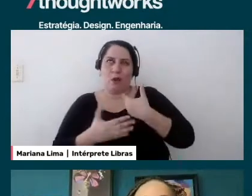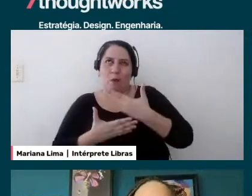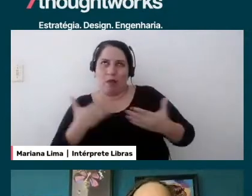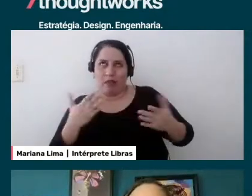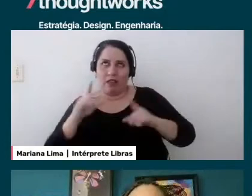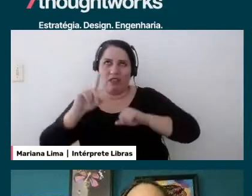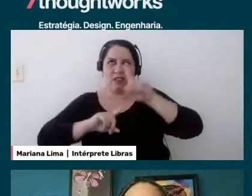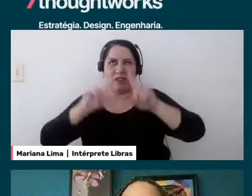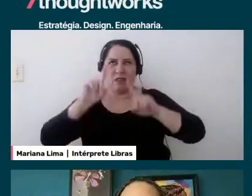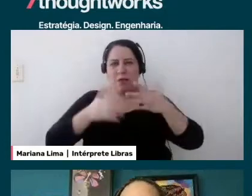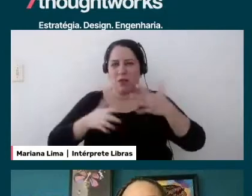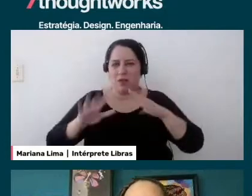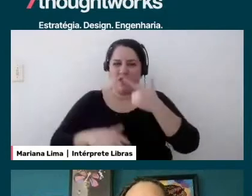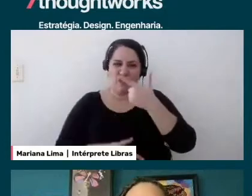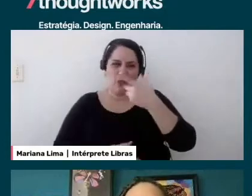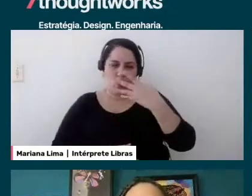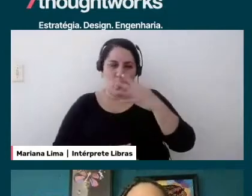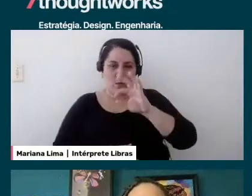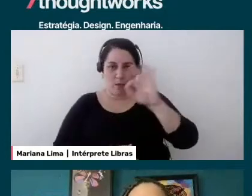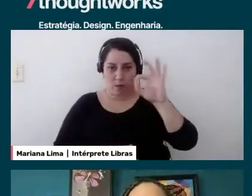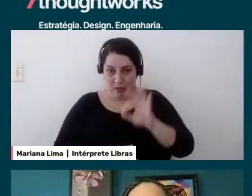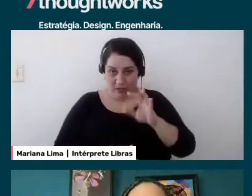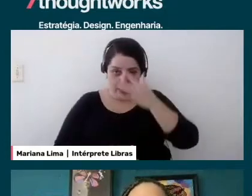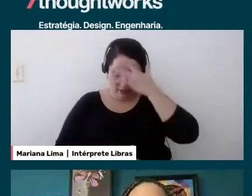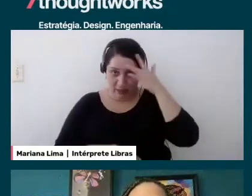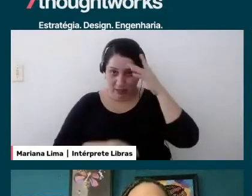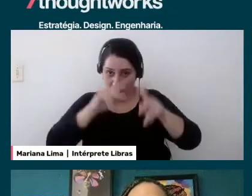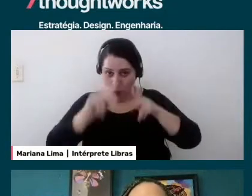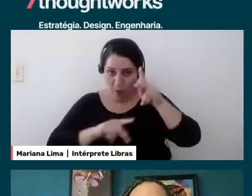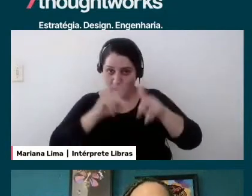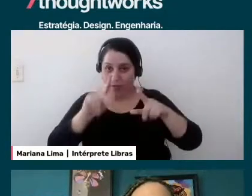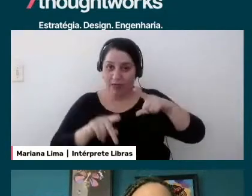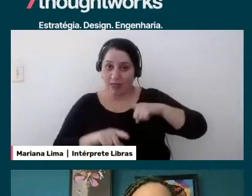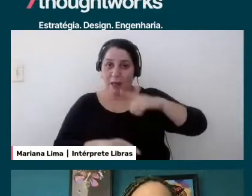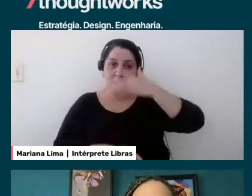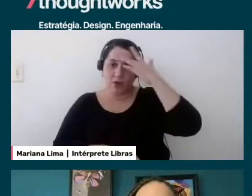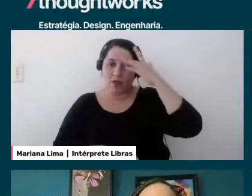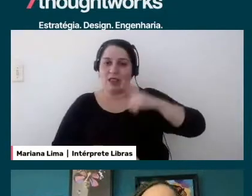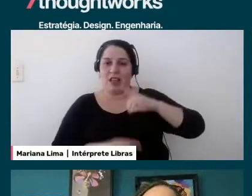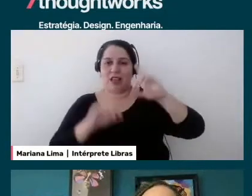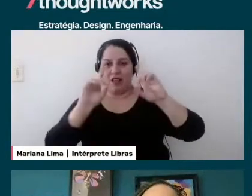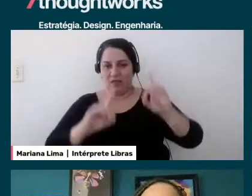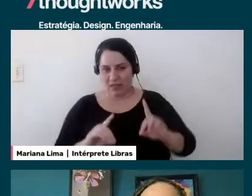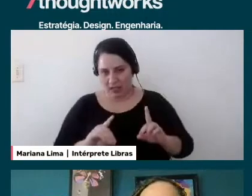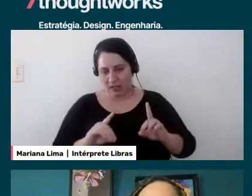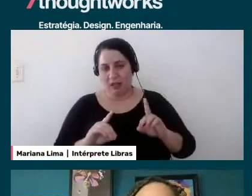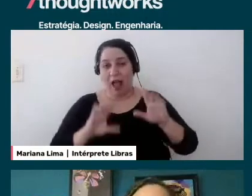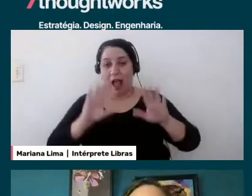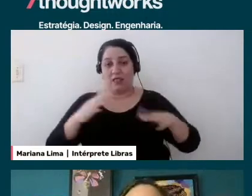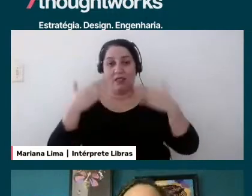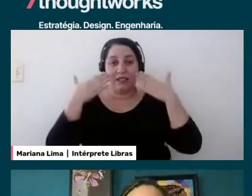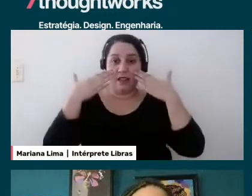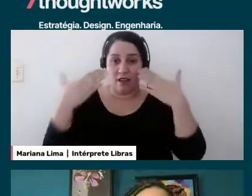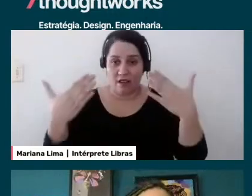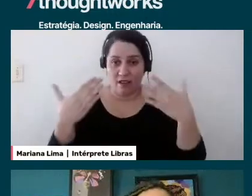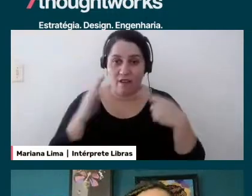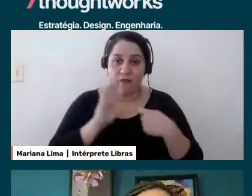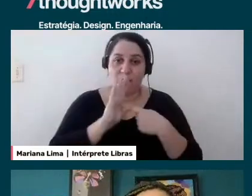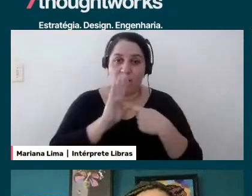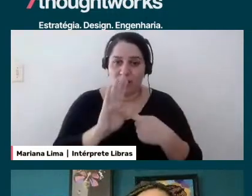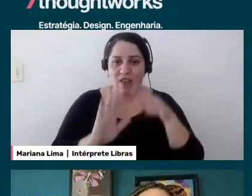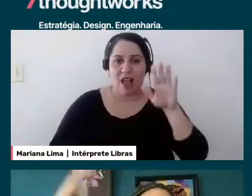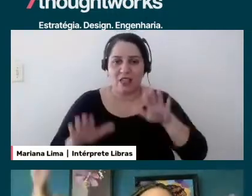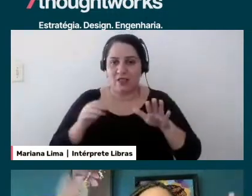de 24% da nossa população tem algum tipo de deficiência, visível ou invisível, depois a gente checa aí, porque são